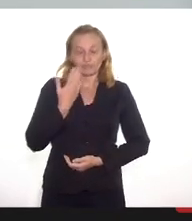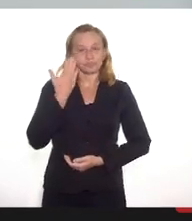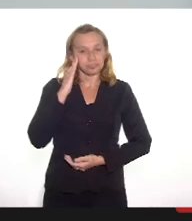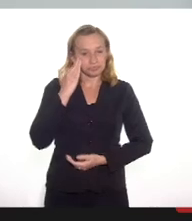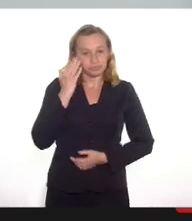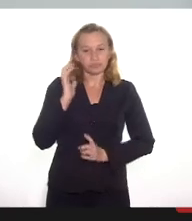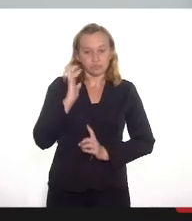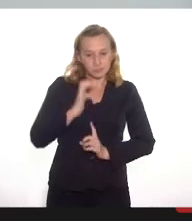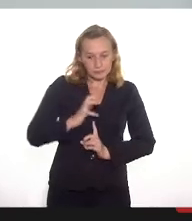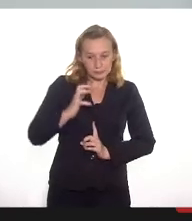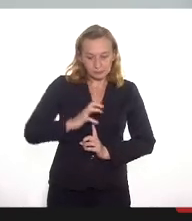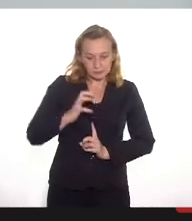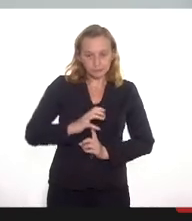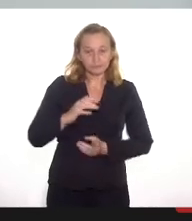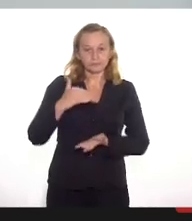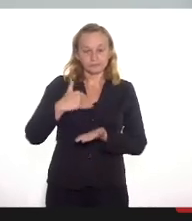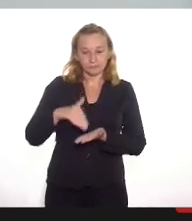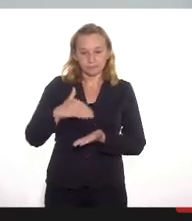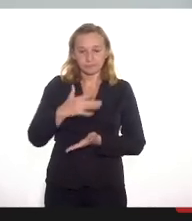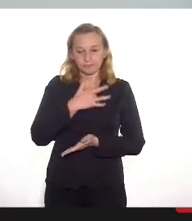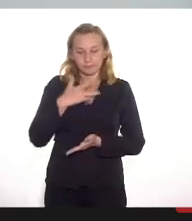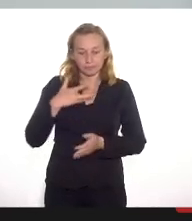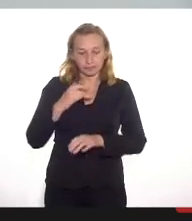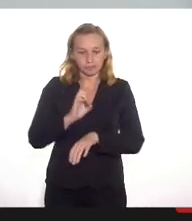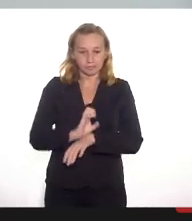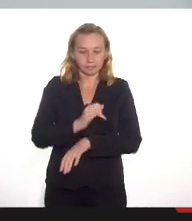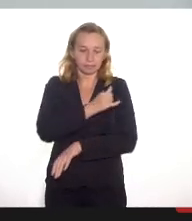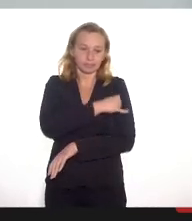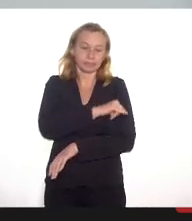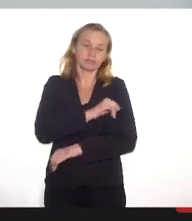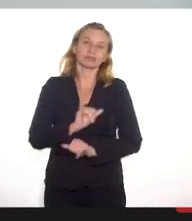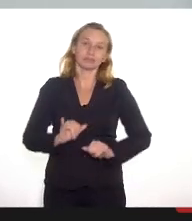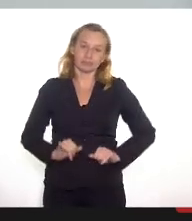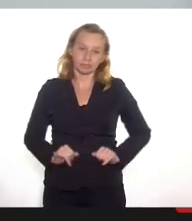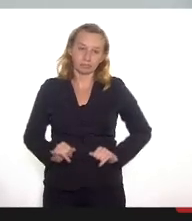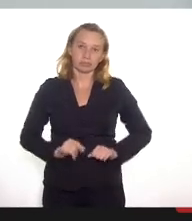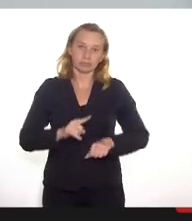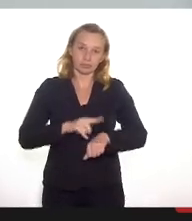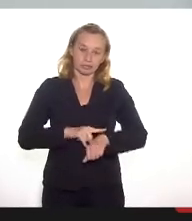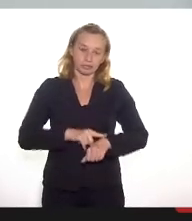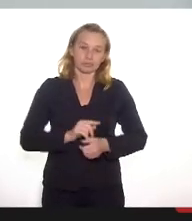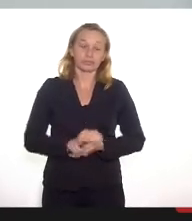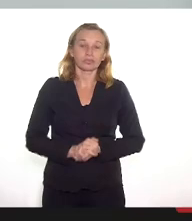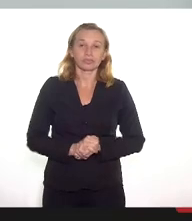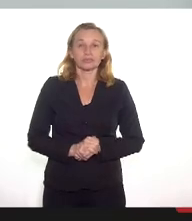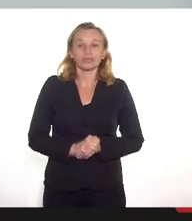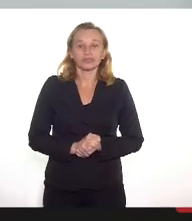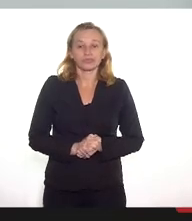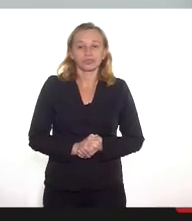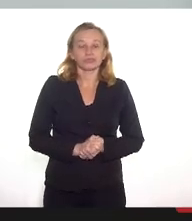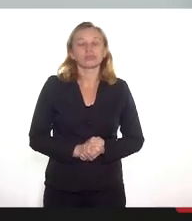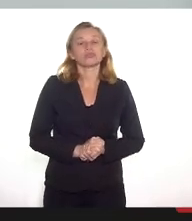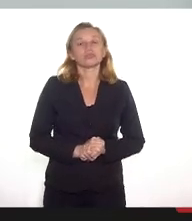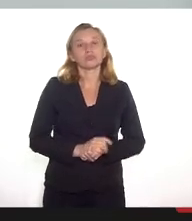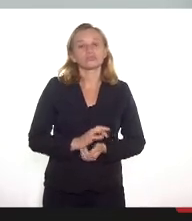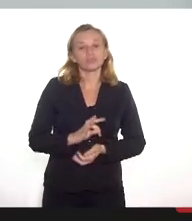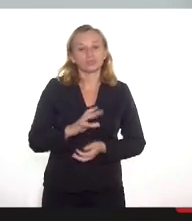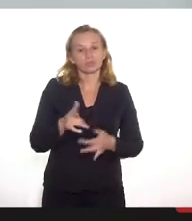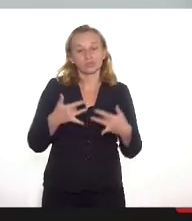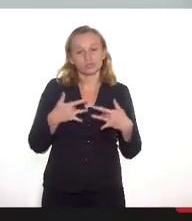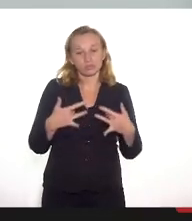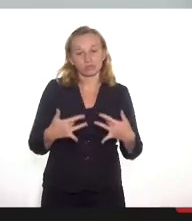pressão que a Secretaria de Saúde do Rio de Janeiro já está sofrendo nesse momento aliás eu tenho toda